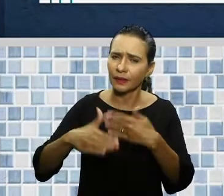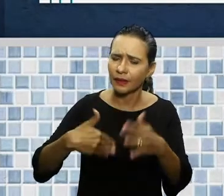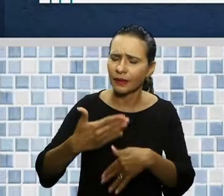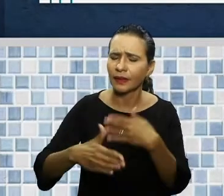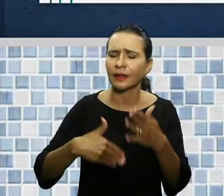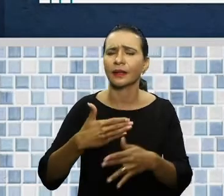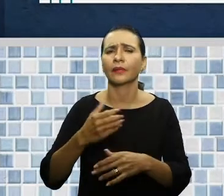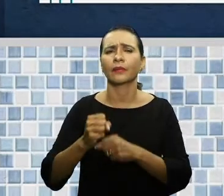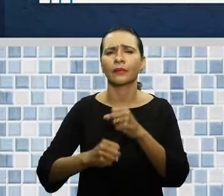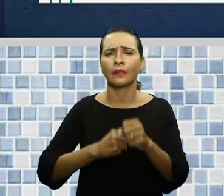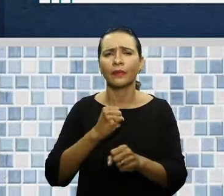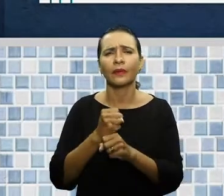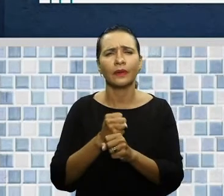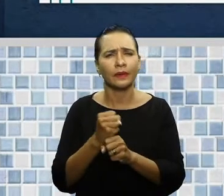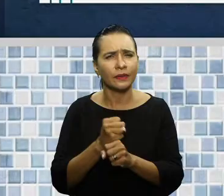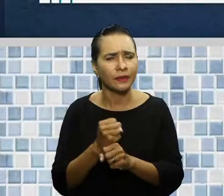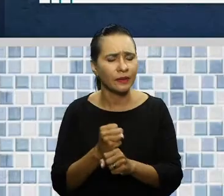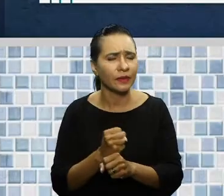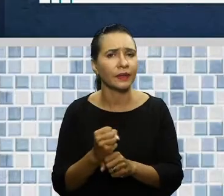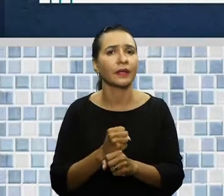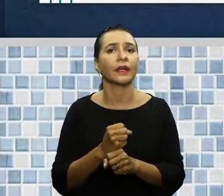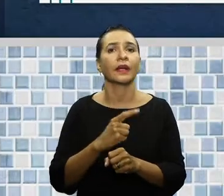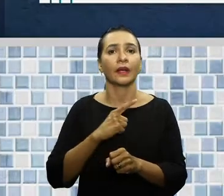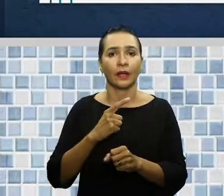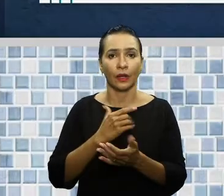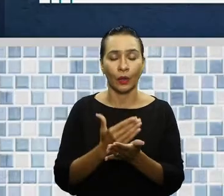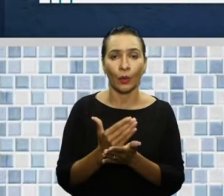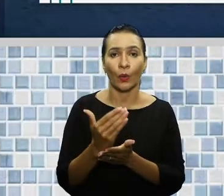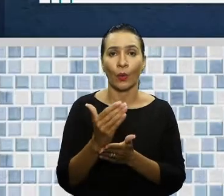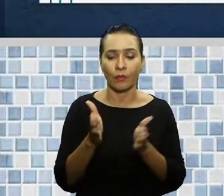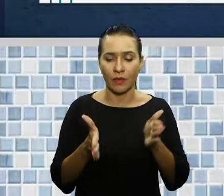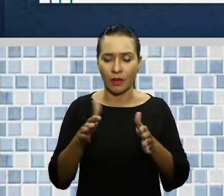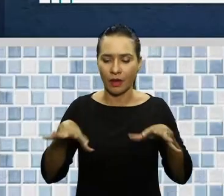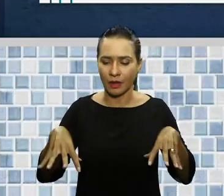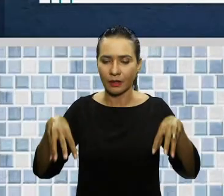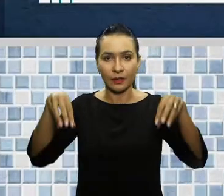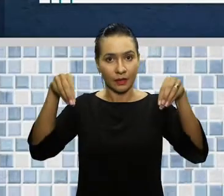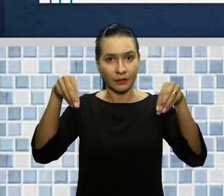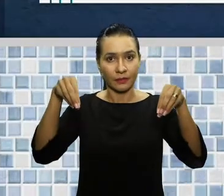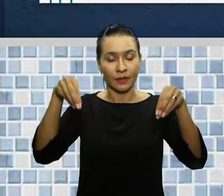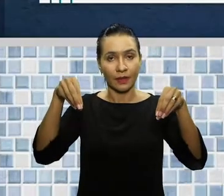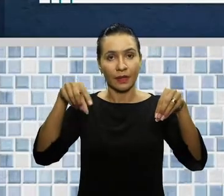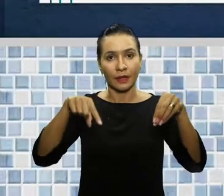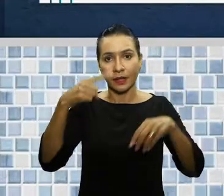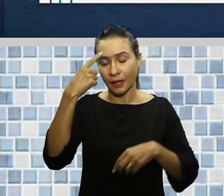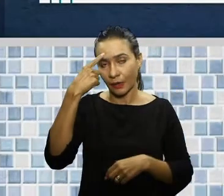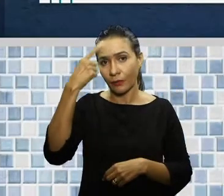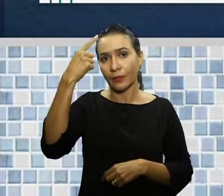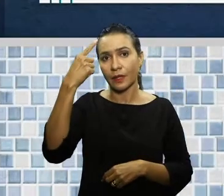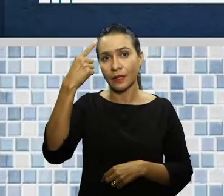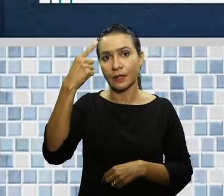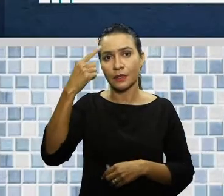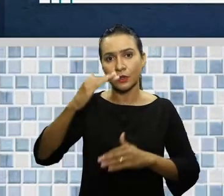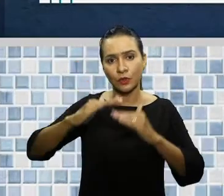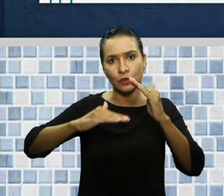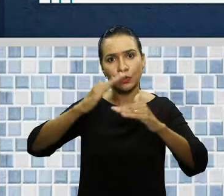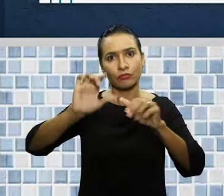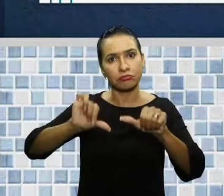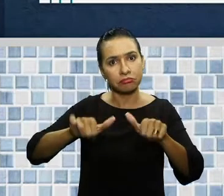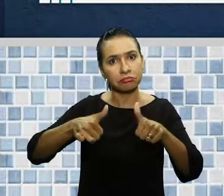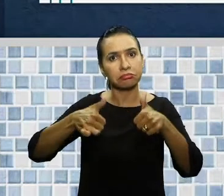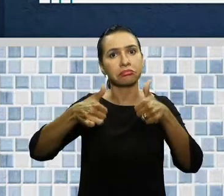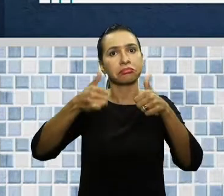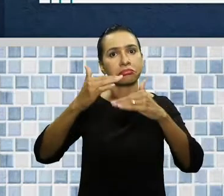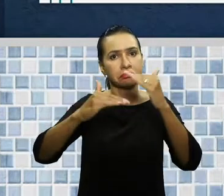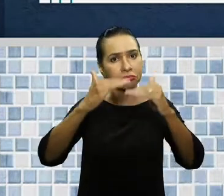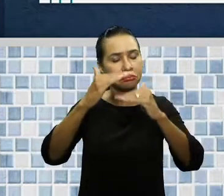veio a Idade Média e na Idade Média o pensamento foi ficando mais evoluído ainda,